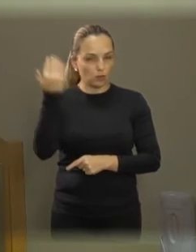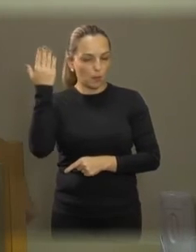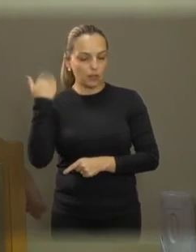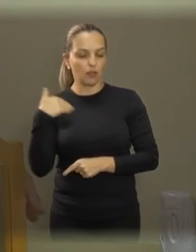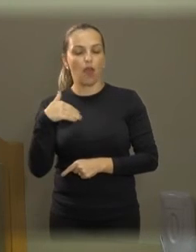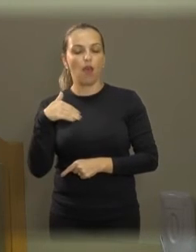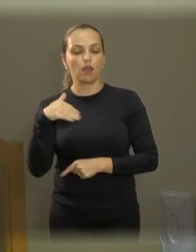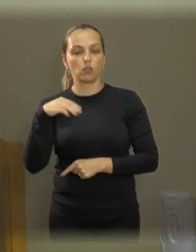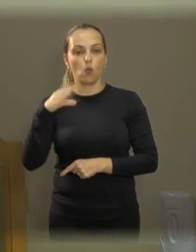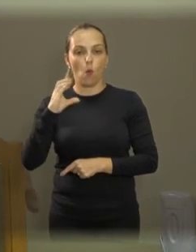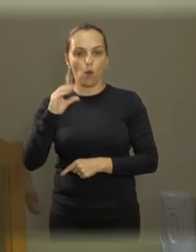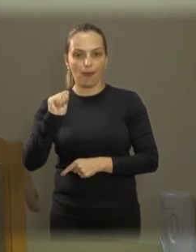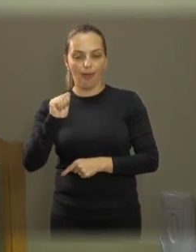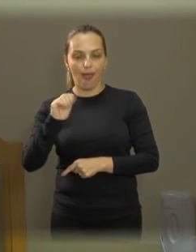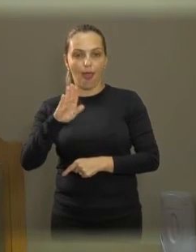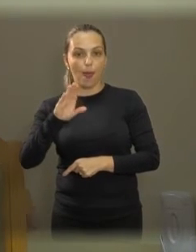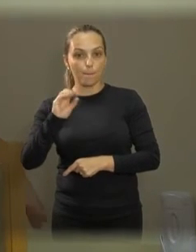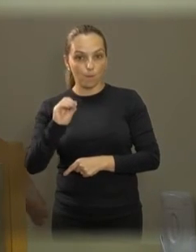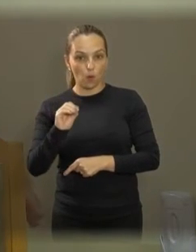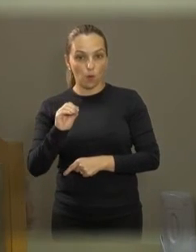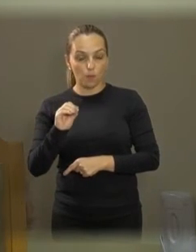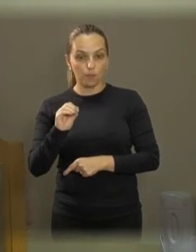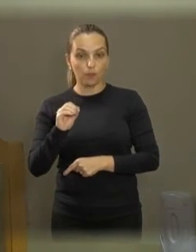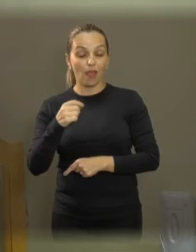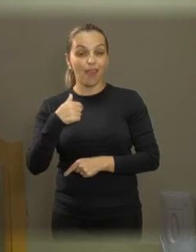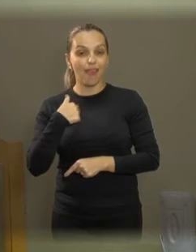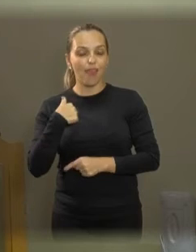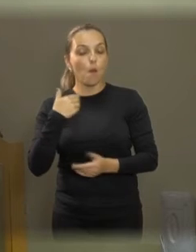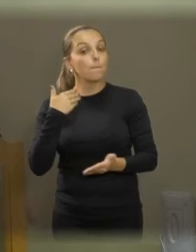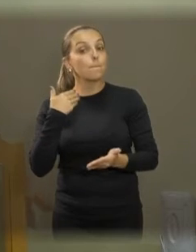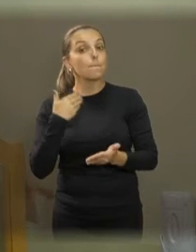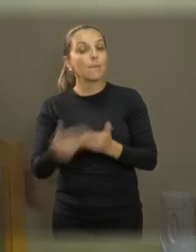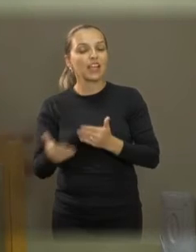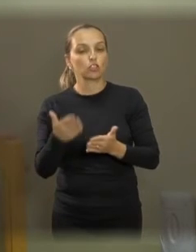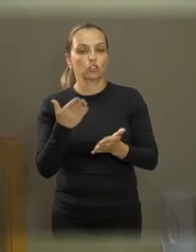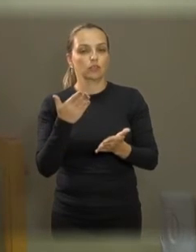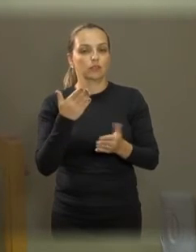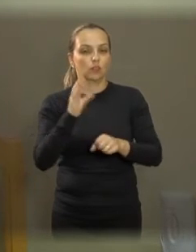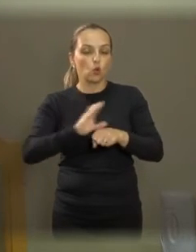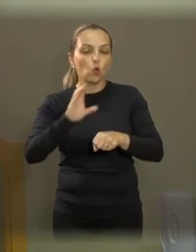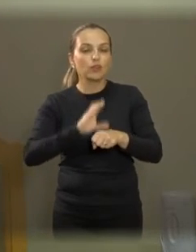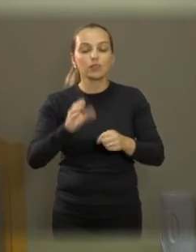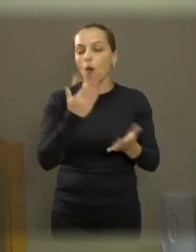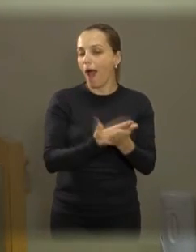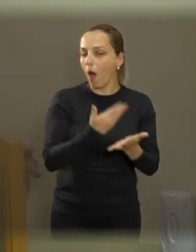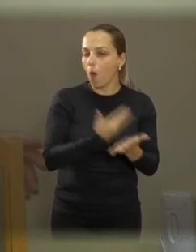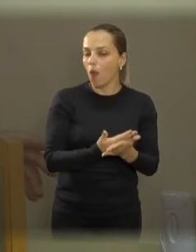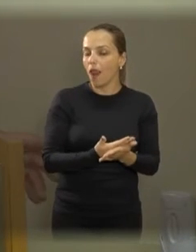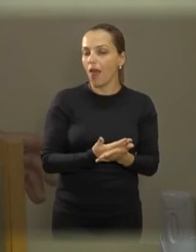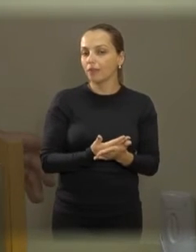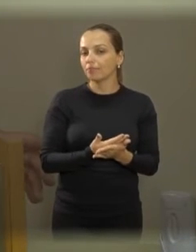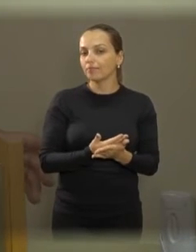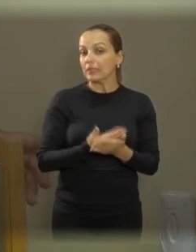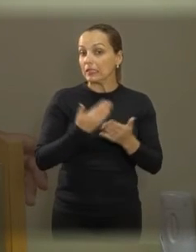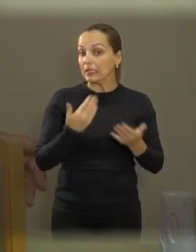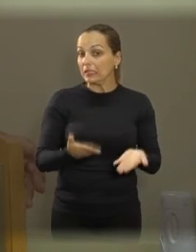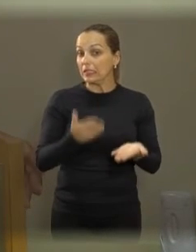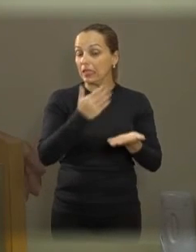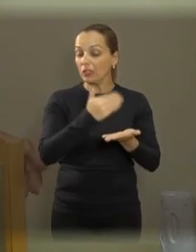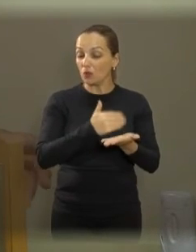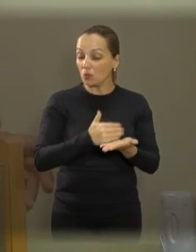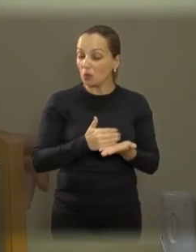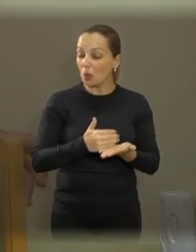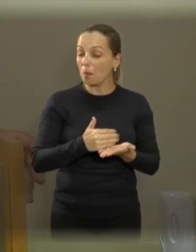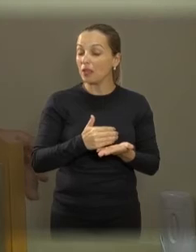monitor. E eu perdi um mês de aula de cursinho, porque o curso era à noite. Né? E aí, o cursinho, a partir